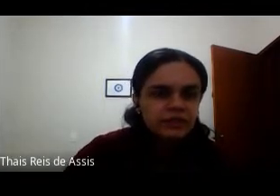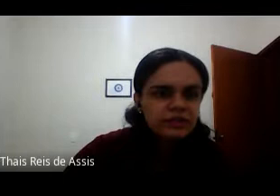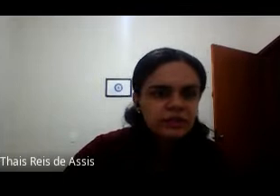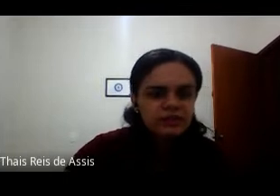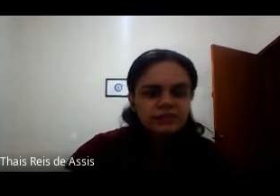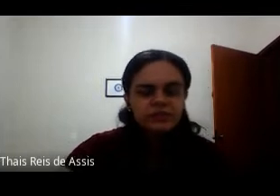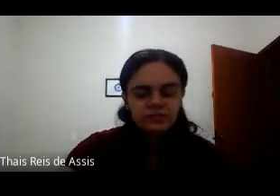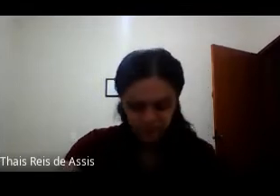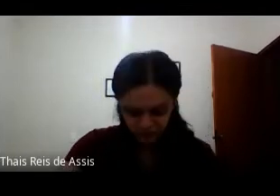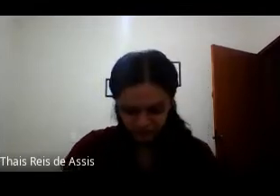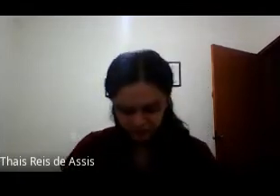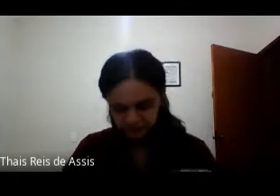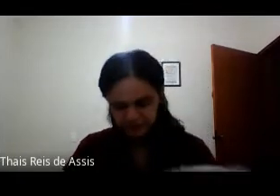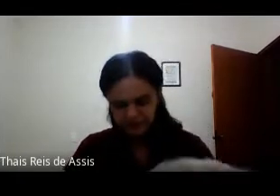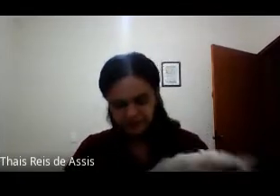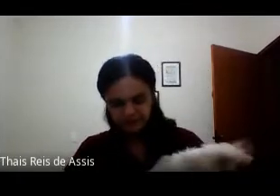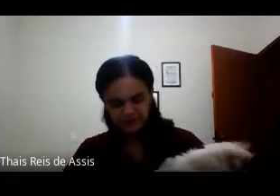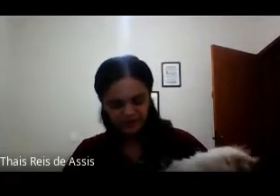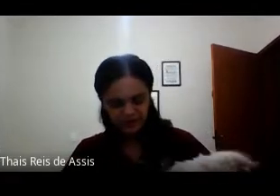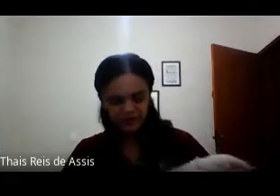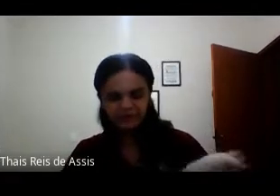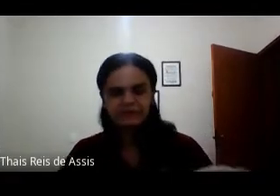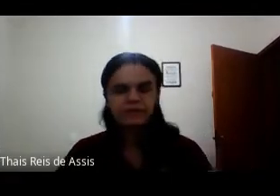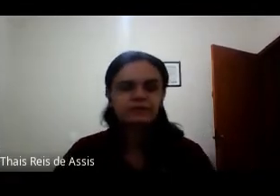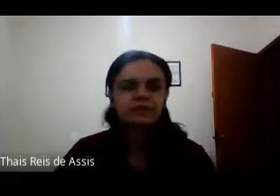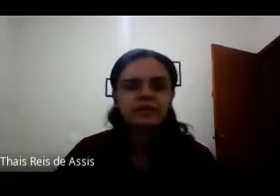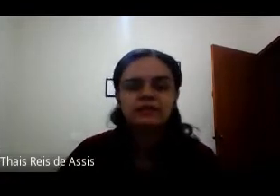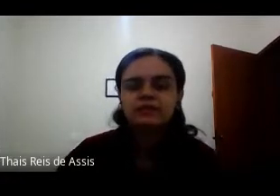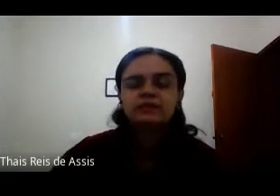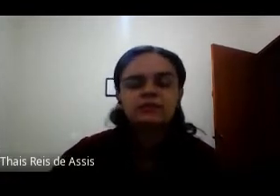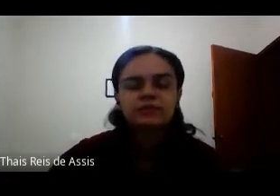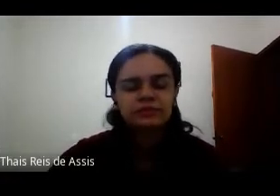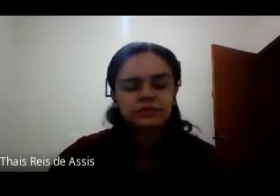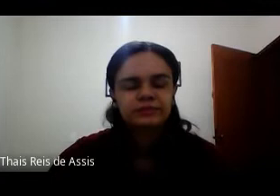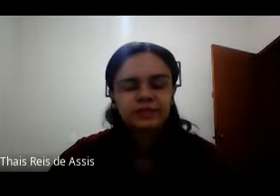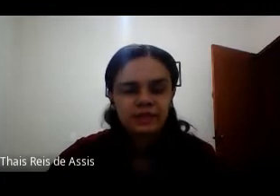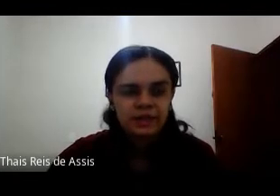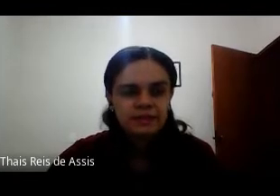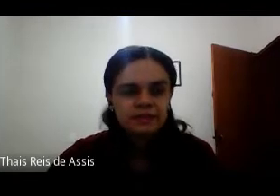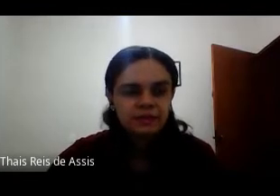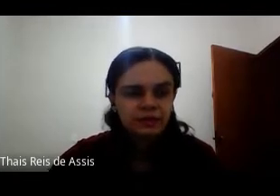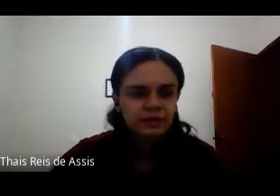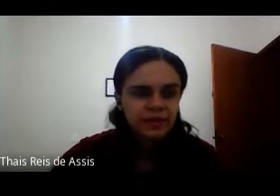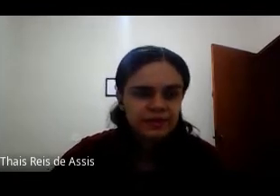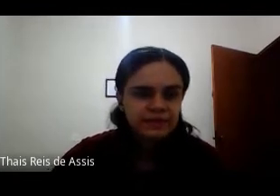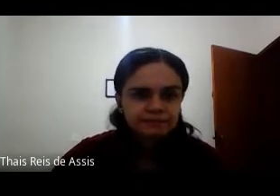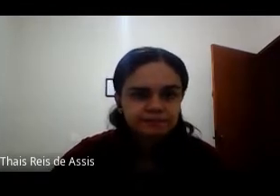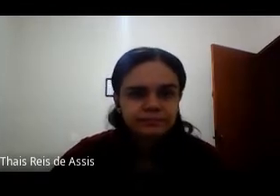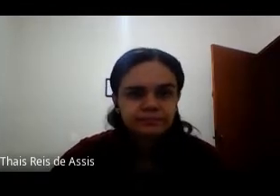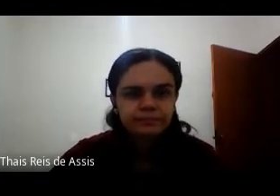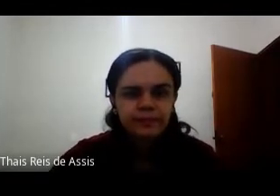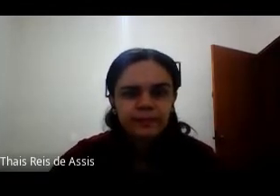Então, gente, a gente está discutindo desde a aula passada o texto do Cipriano